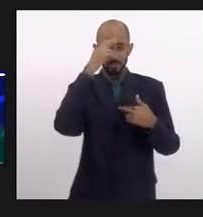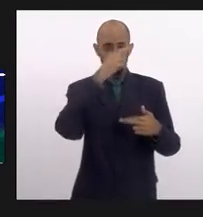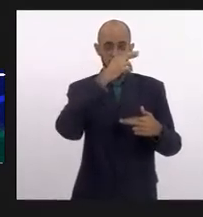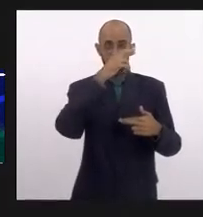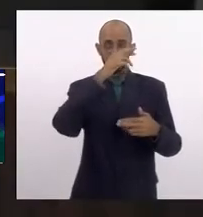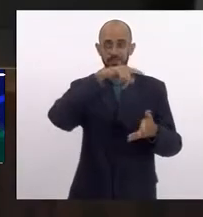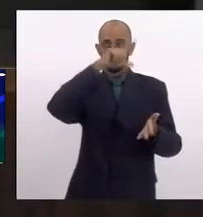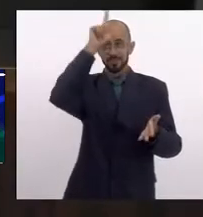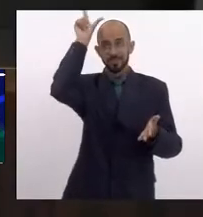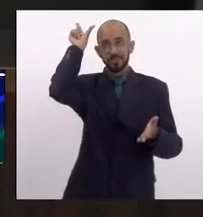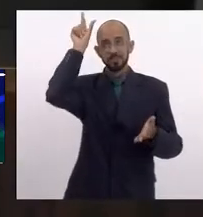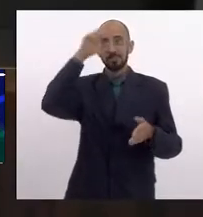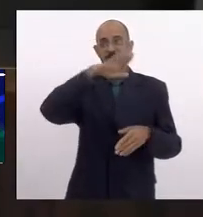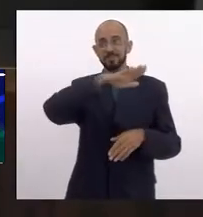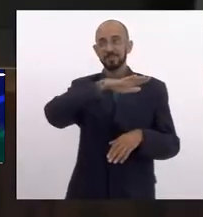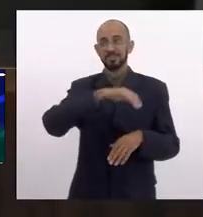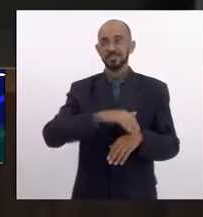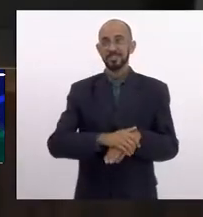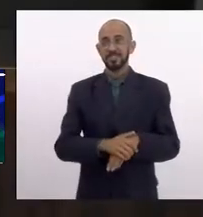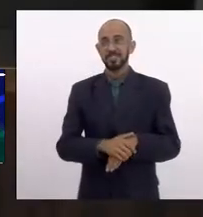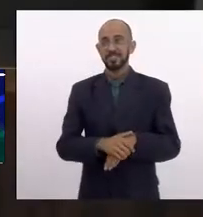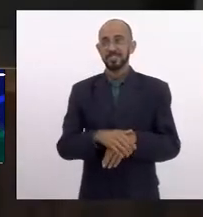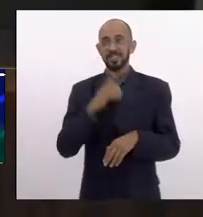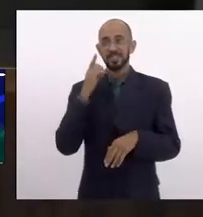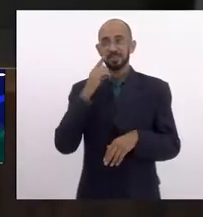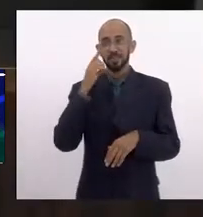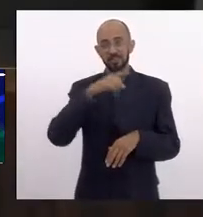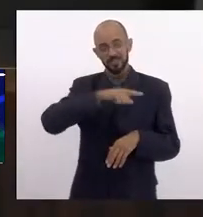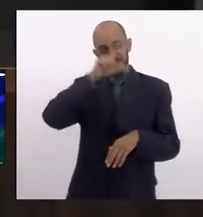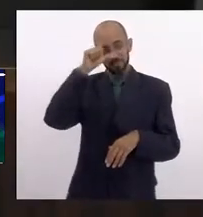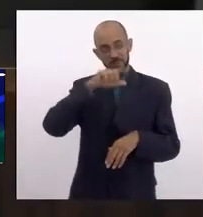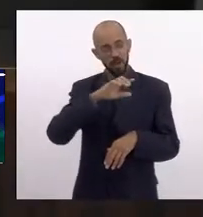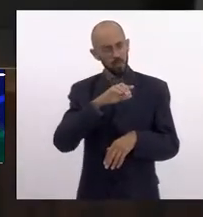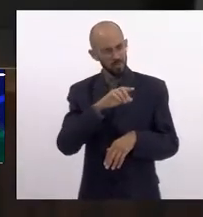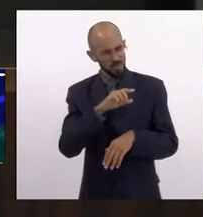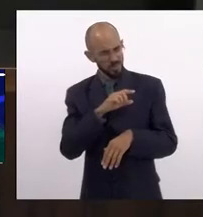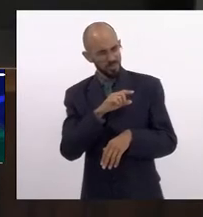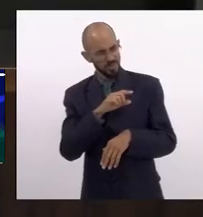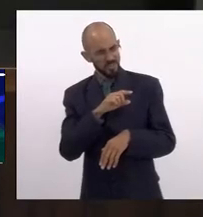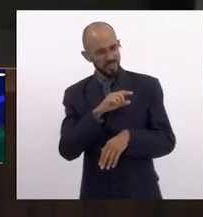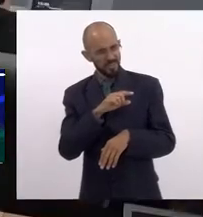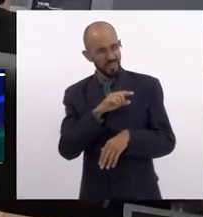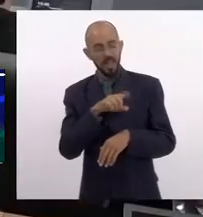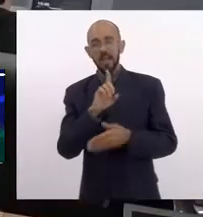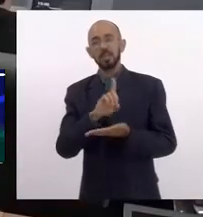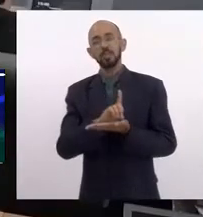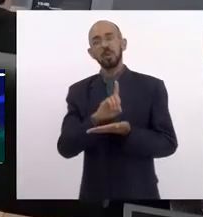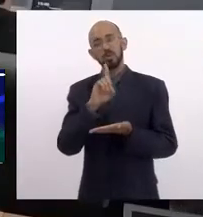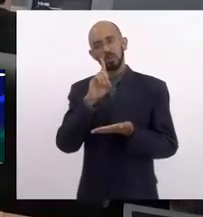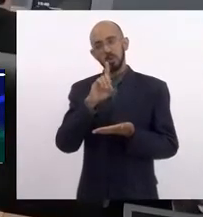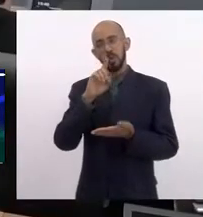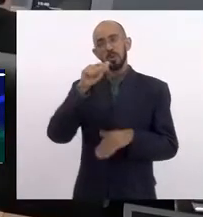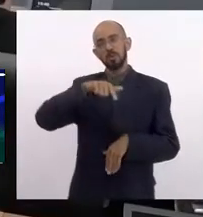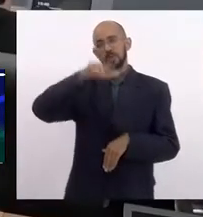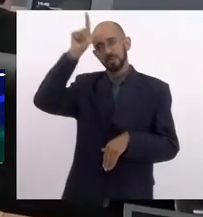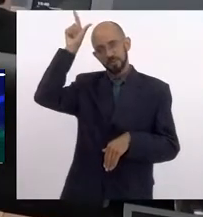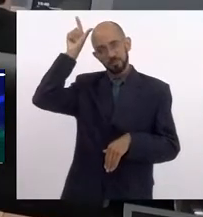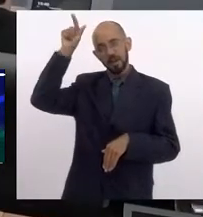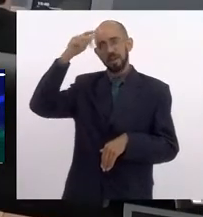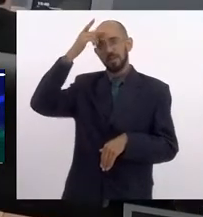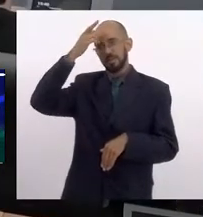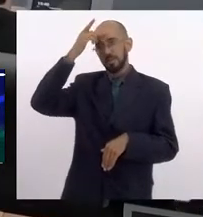o mundo não é por vossa excelência não chama eles deputados nos Paula é outra coisa os motores Paula Francine religiosa